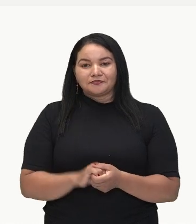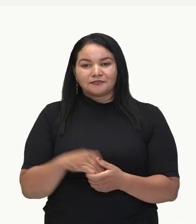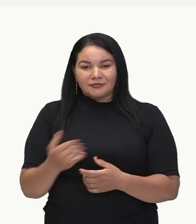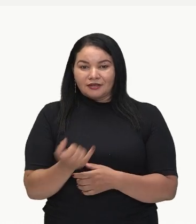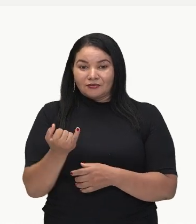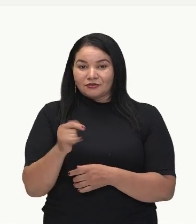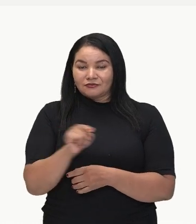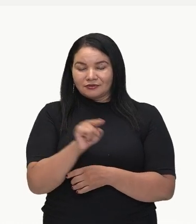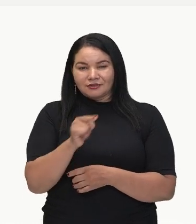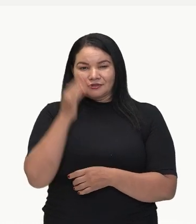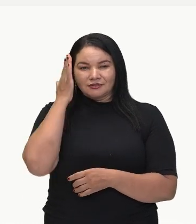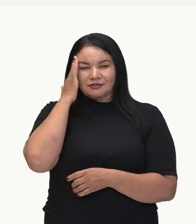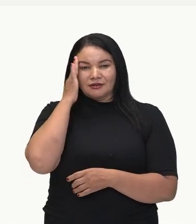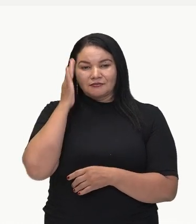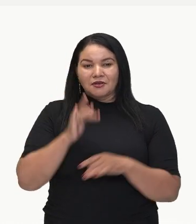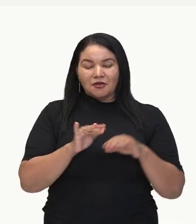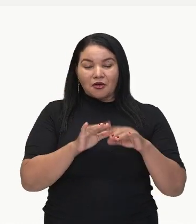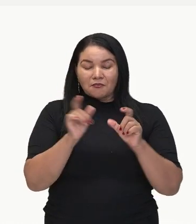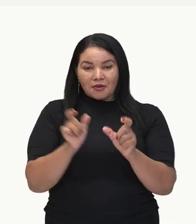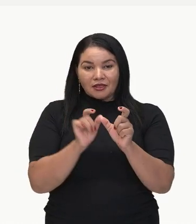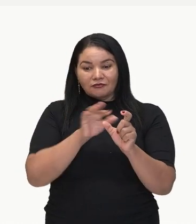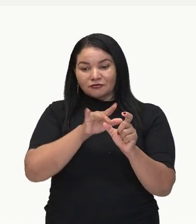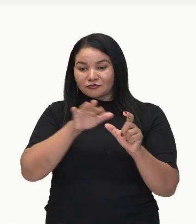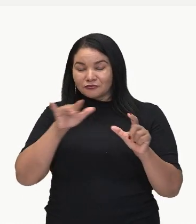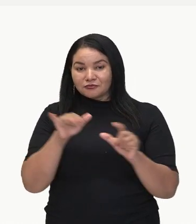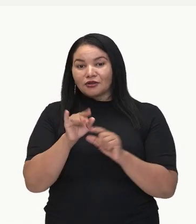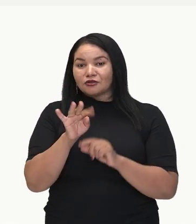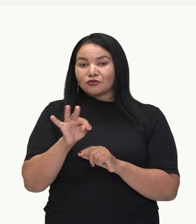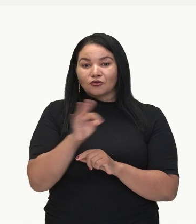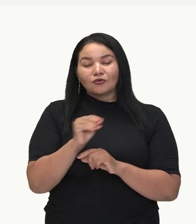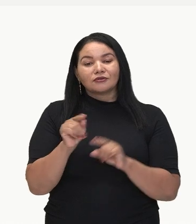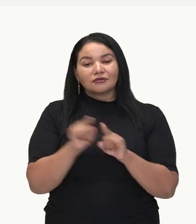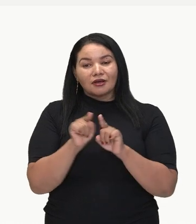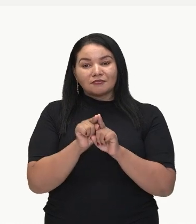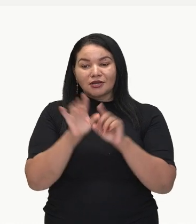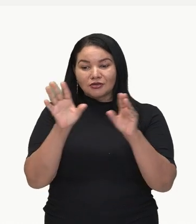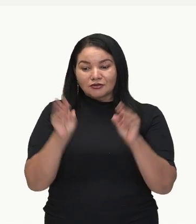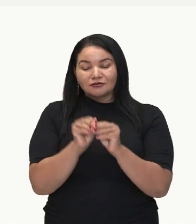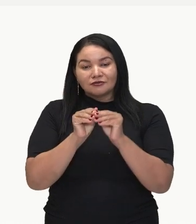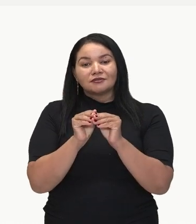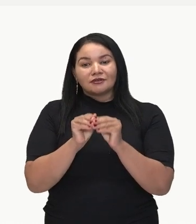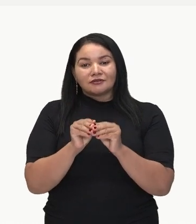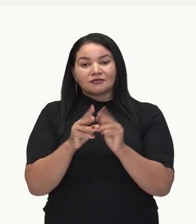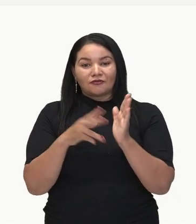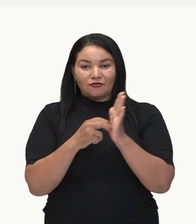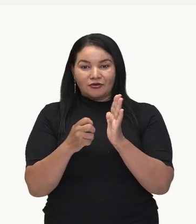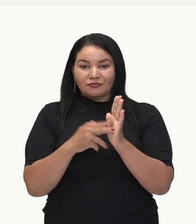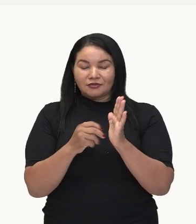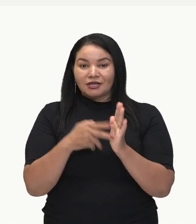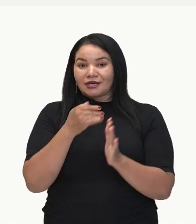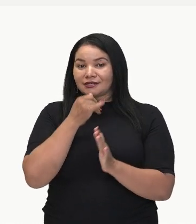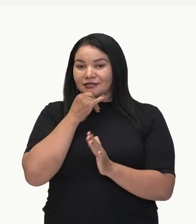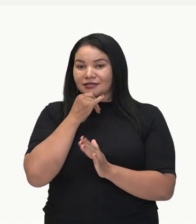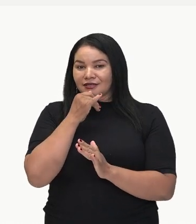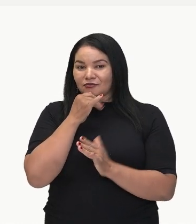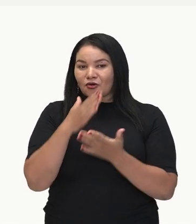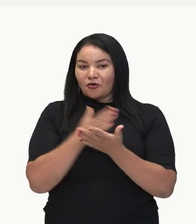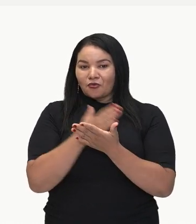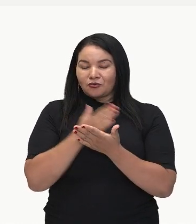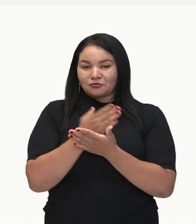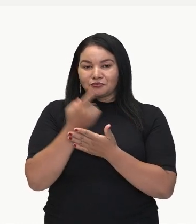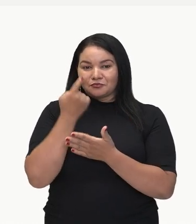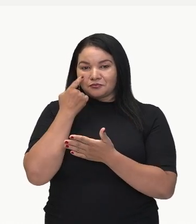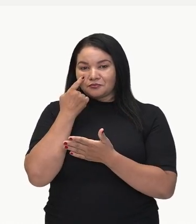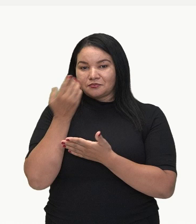você saiba todo o nome, saiba também a abreviação vocabular. Exemplo, olha só, trouxemos aqui alguns exemplos para